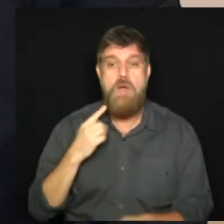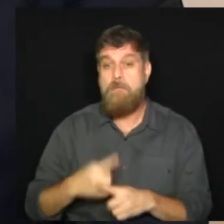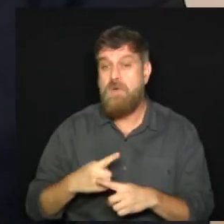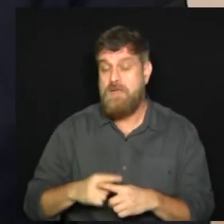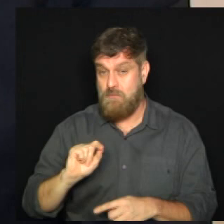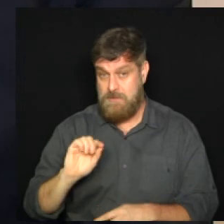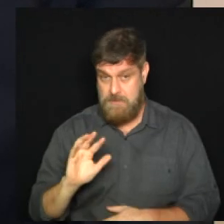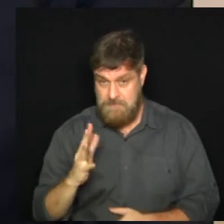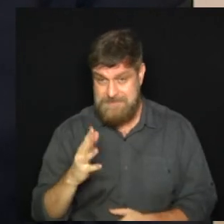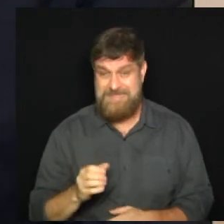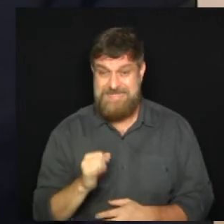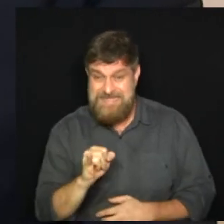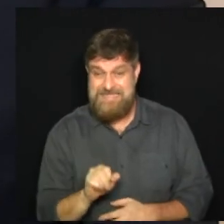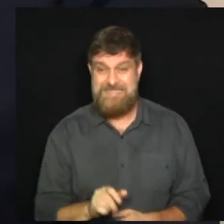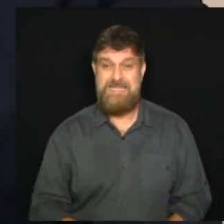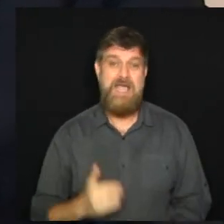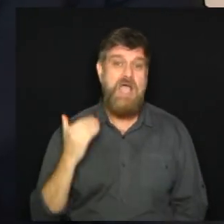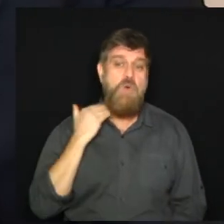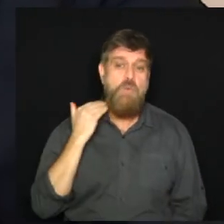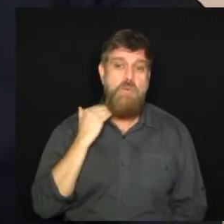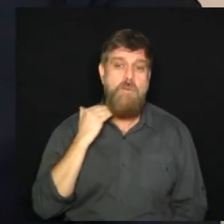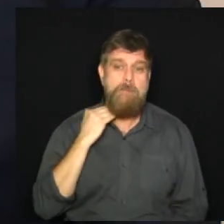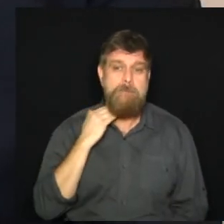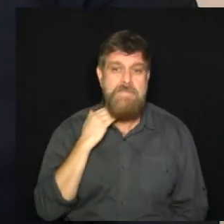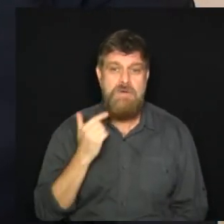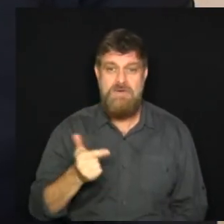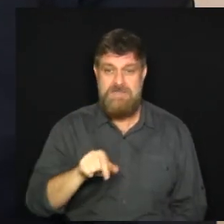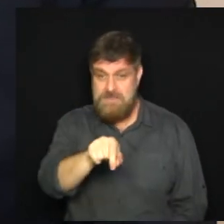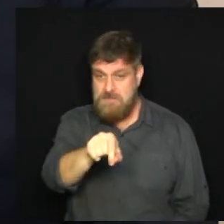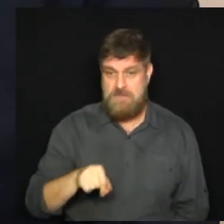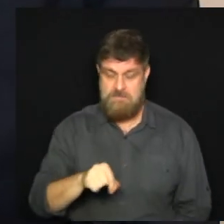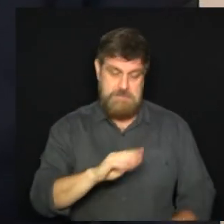A segunda via de cartão, é importante a gente saber o seguinte,